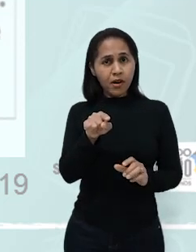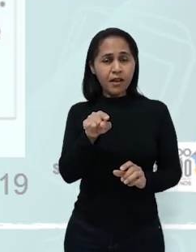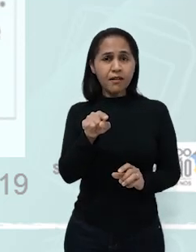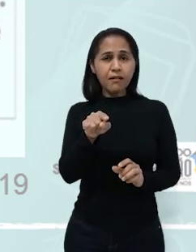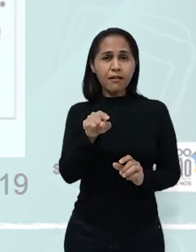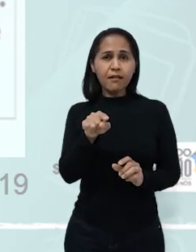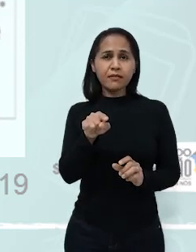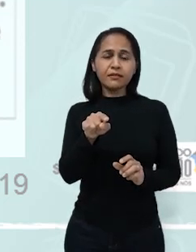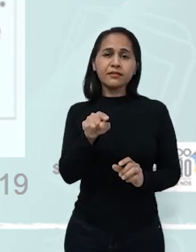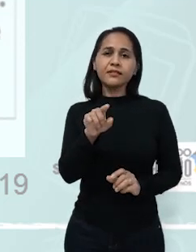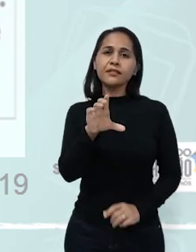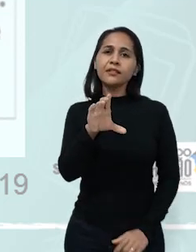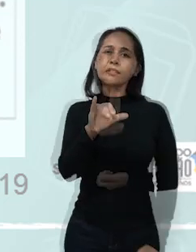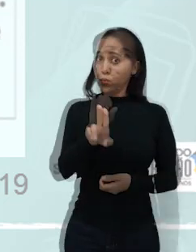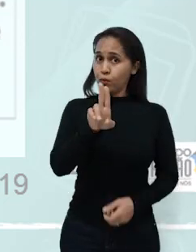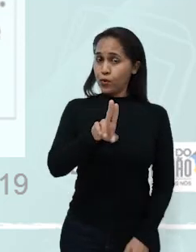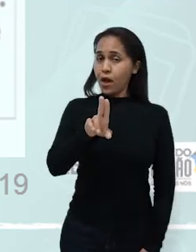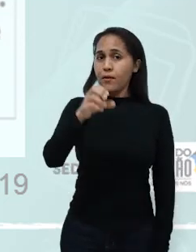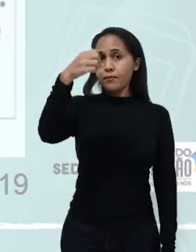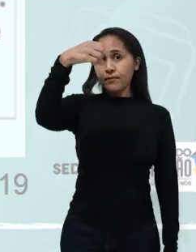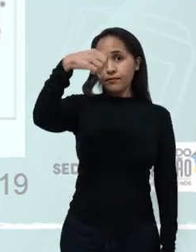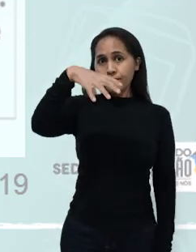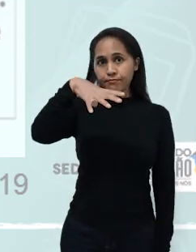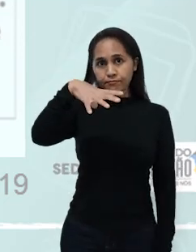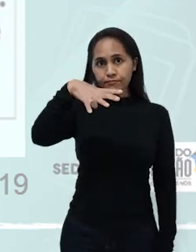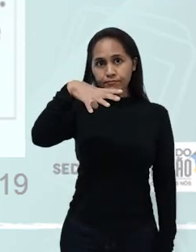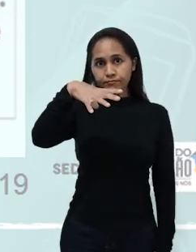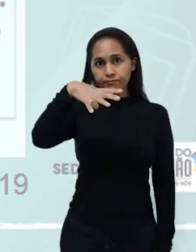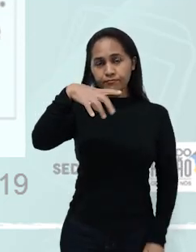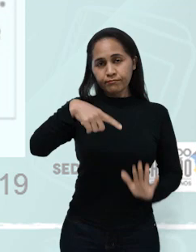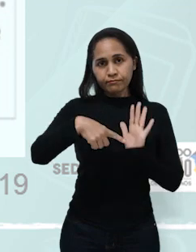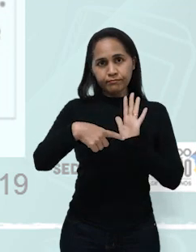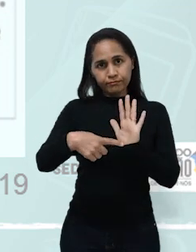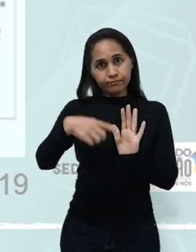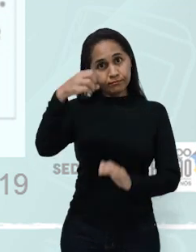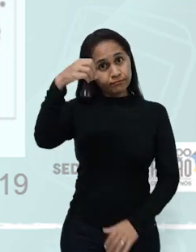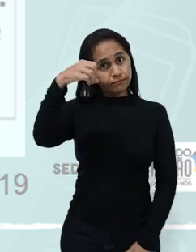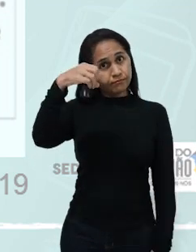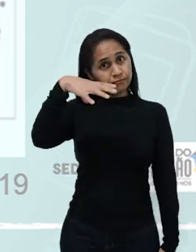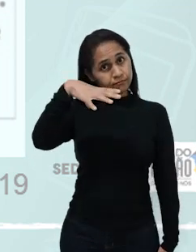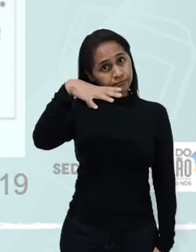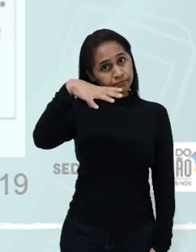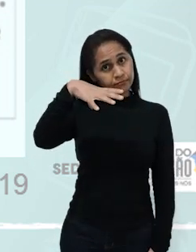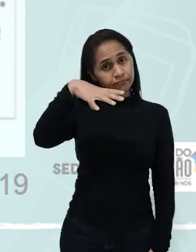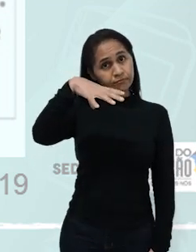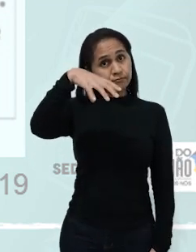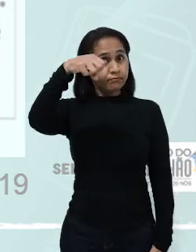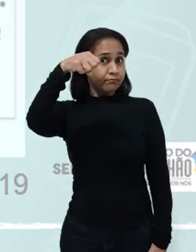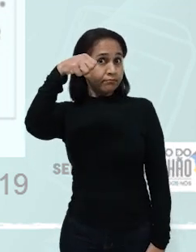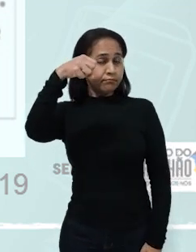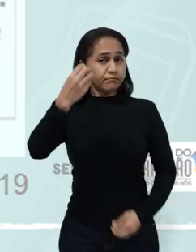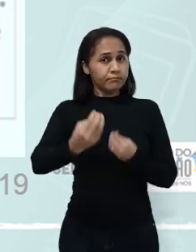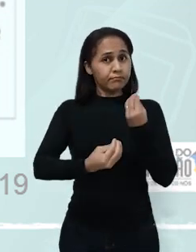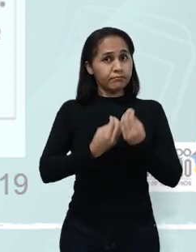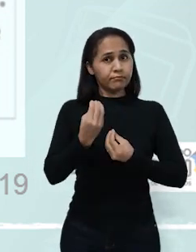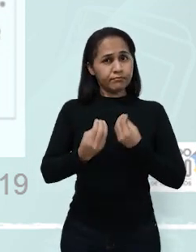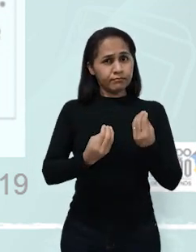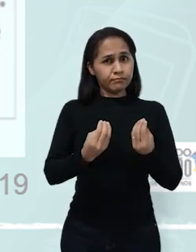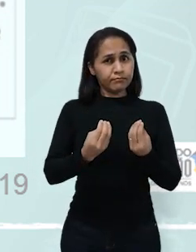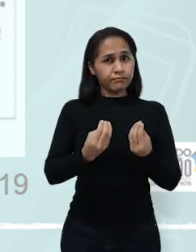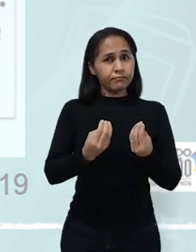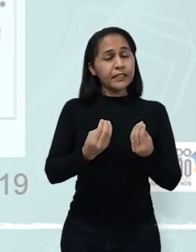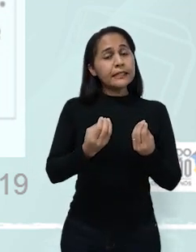representando na figura. Então, ele queria saber se aquela lâmpada iria acender ou não. Ou seja, se